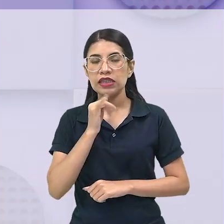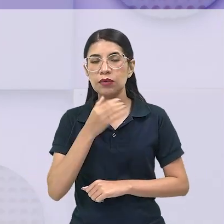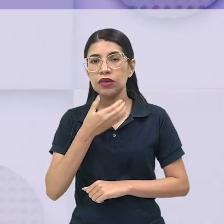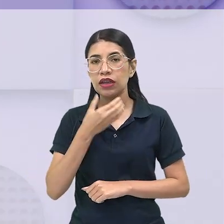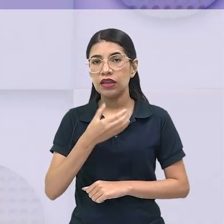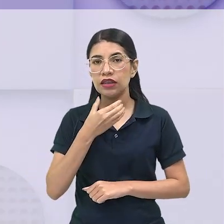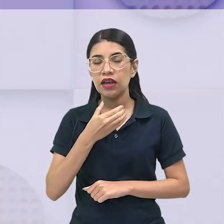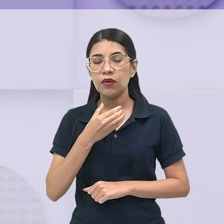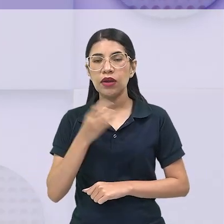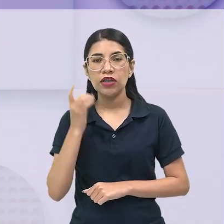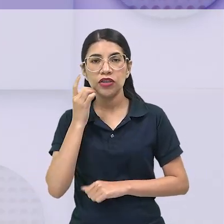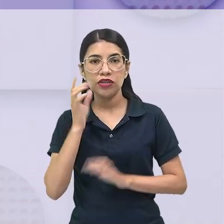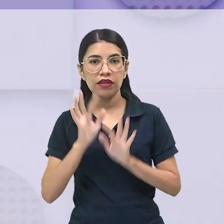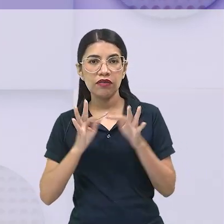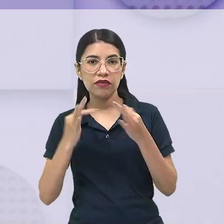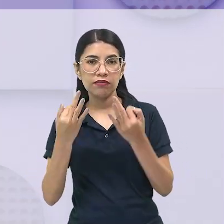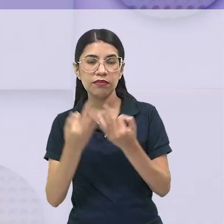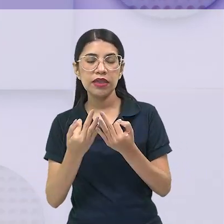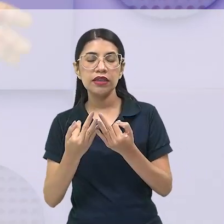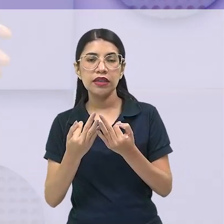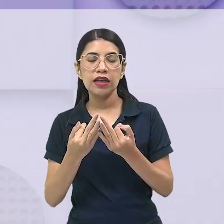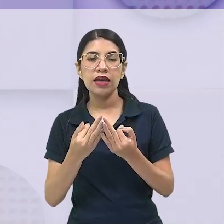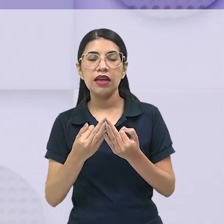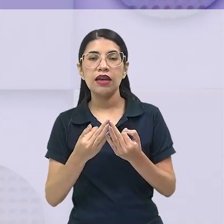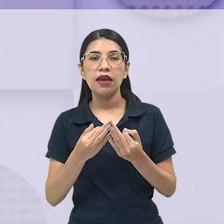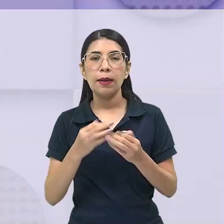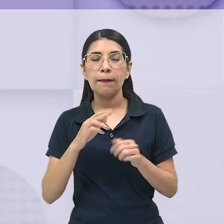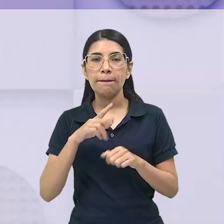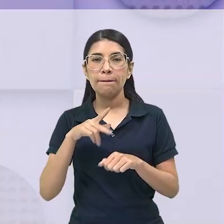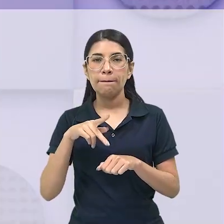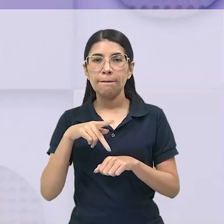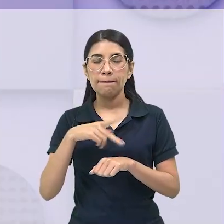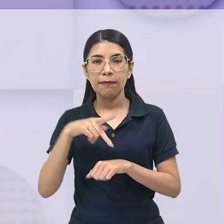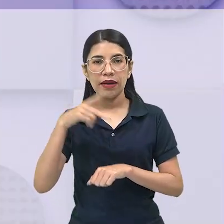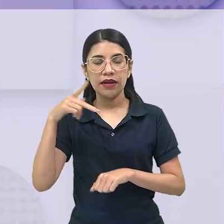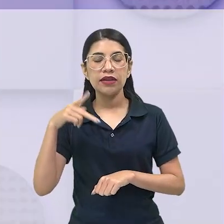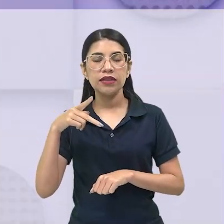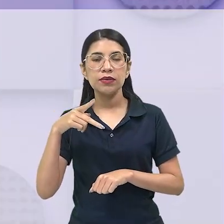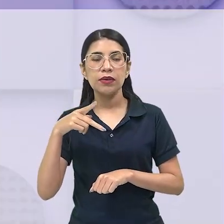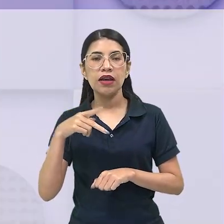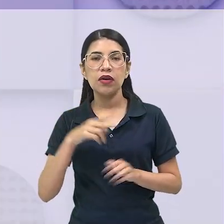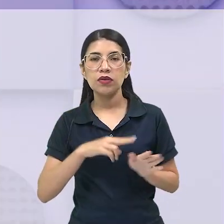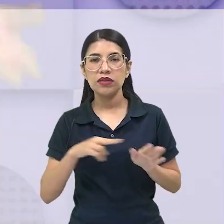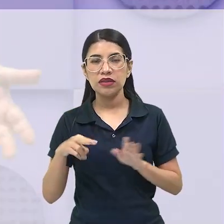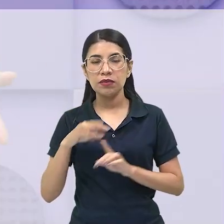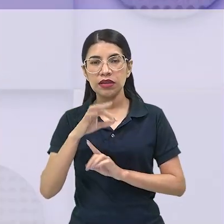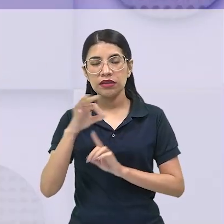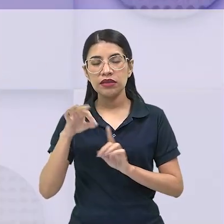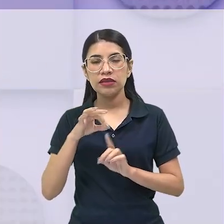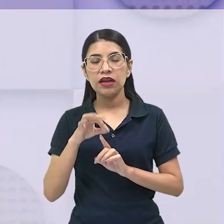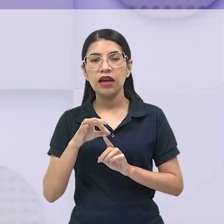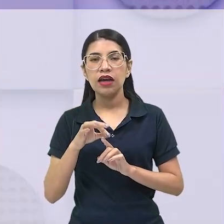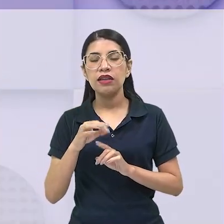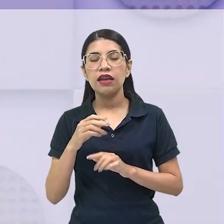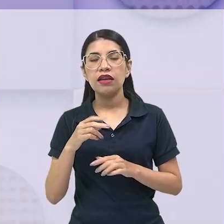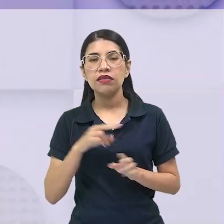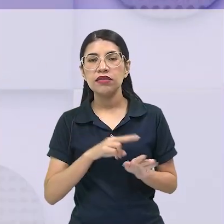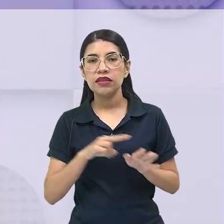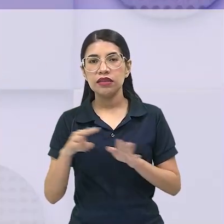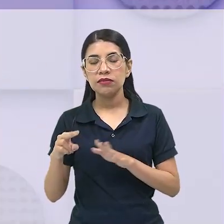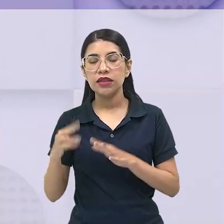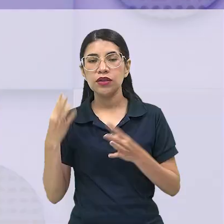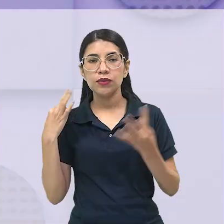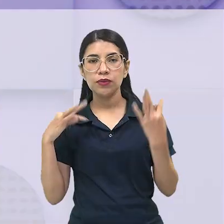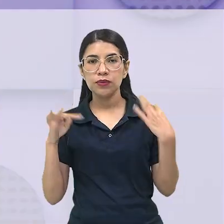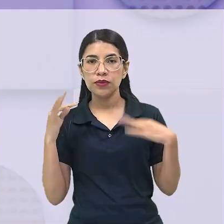Dia da Família. Páscoa, ou Semana Santa, o pessoal chama de Semana do Turismo. E assim em diante, os